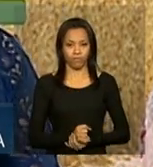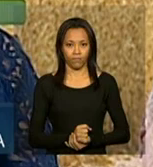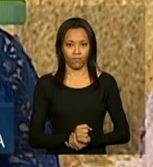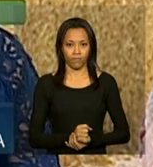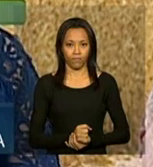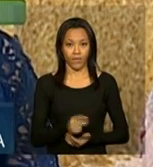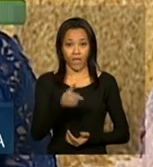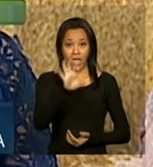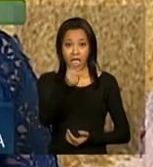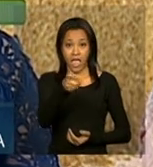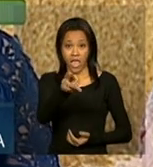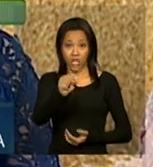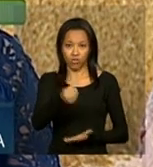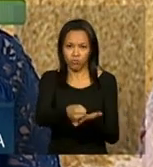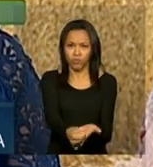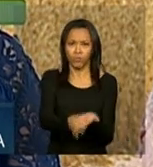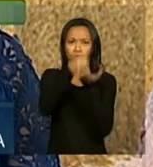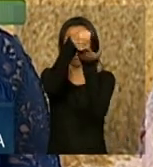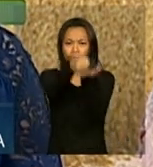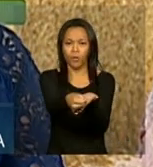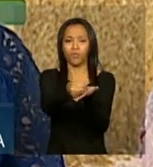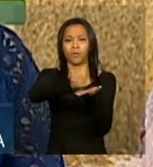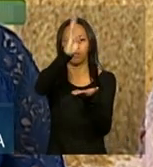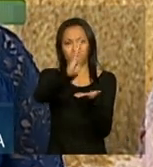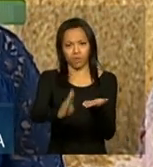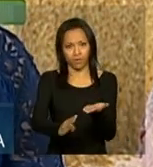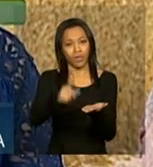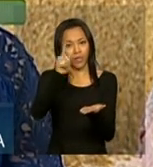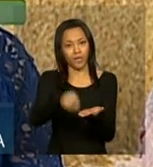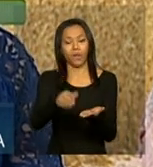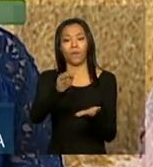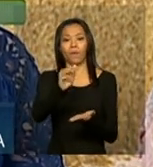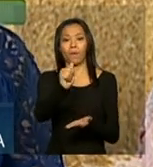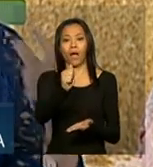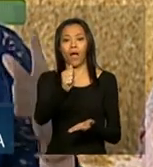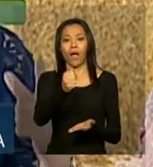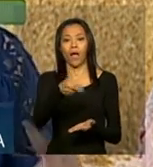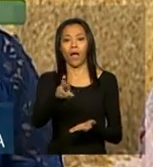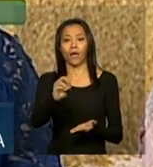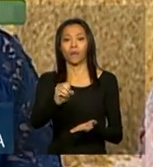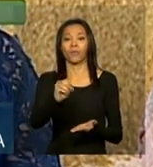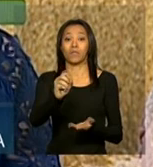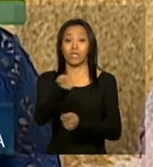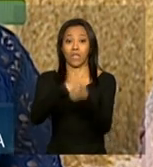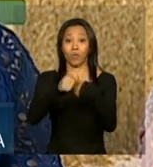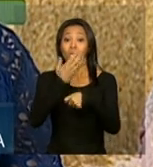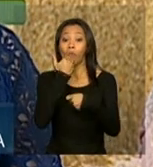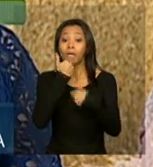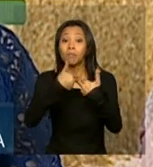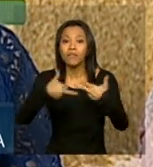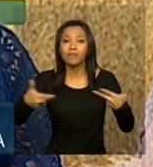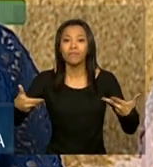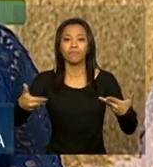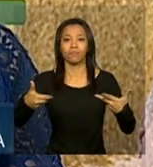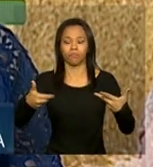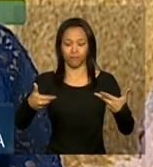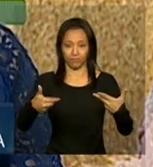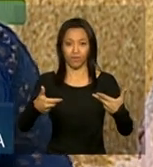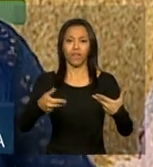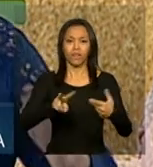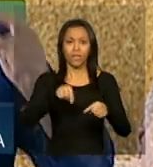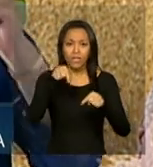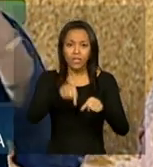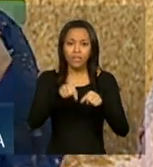eixos de sustentação do nosso país, que é o agronegócio, que é o alimento, que é algo que vai